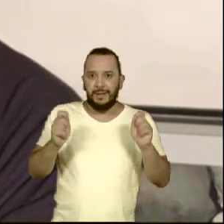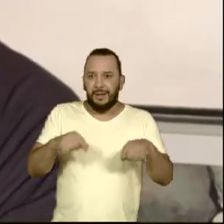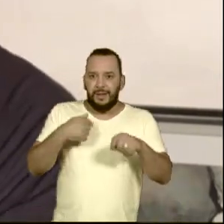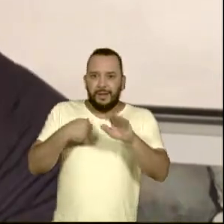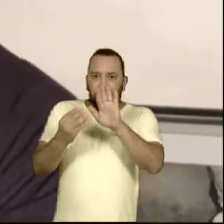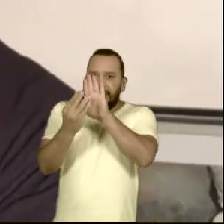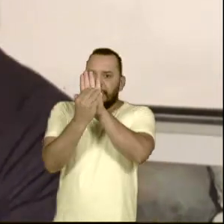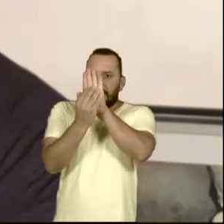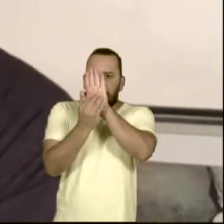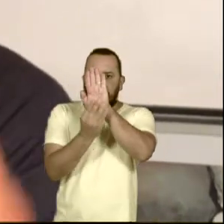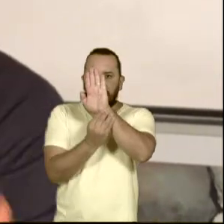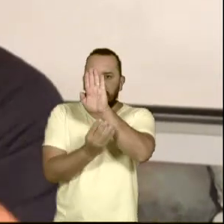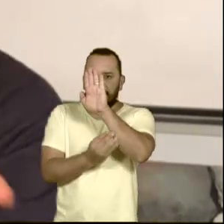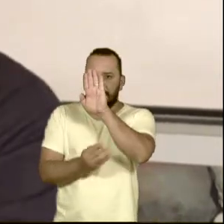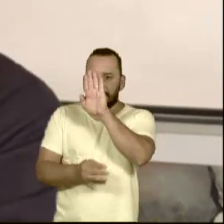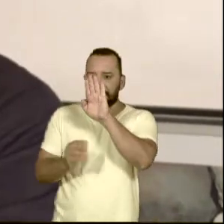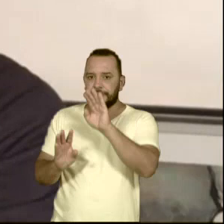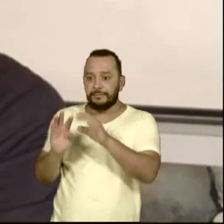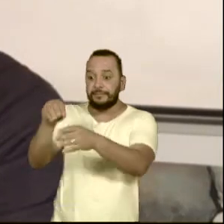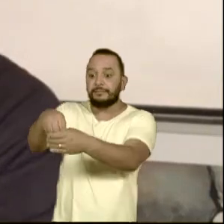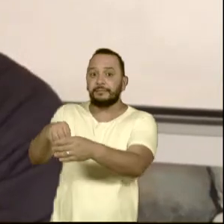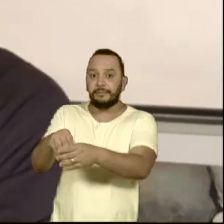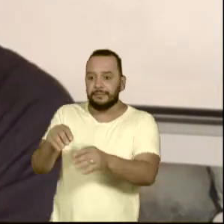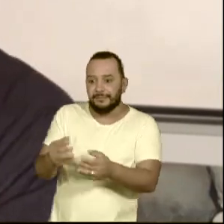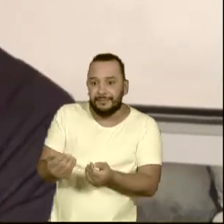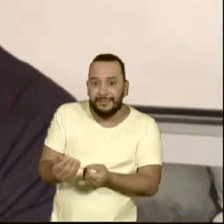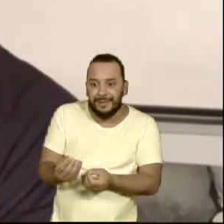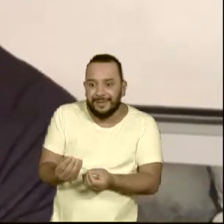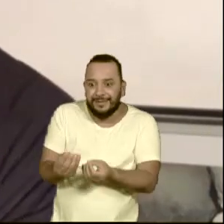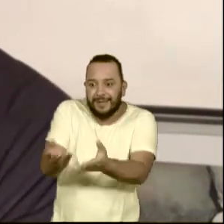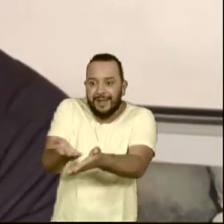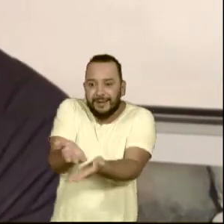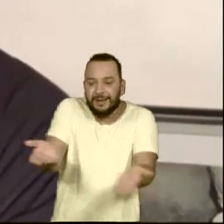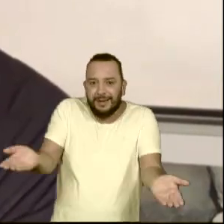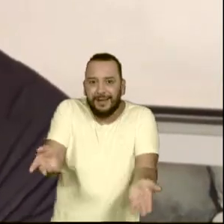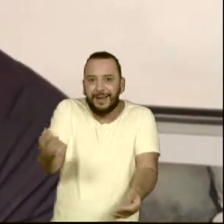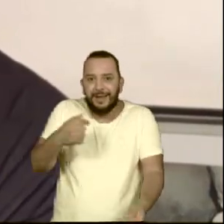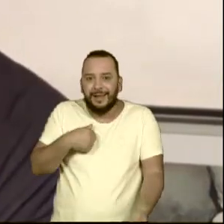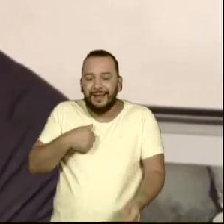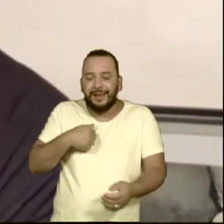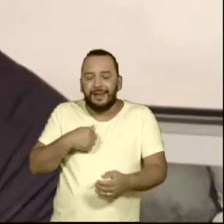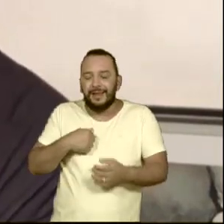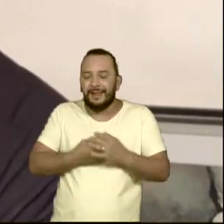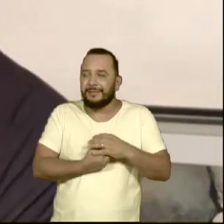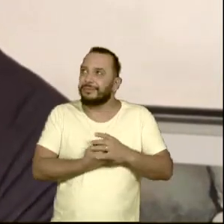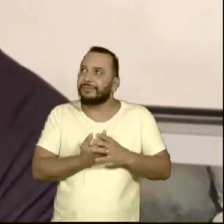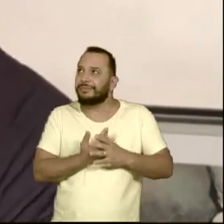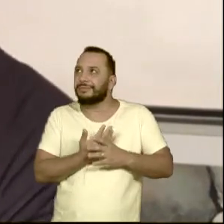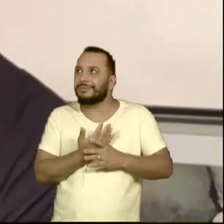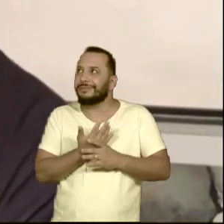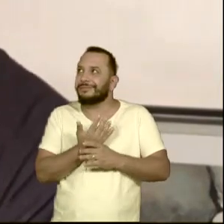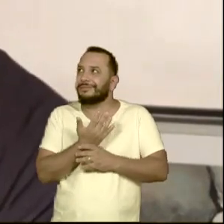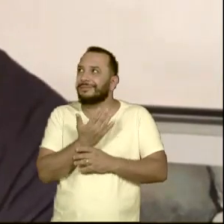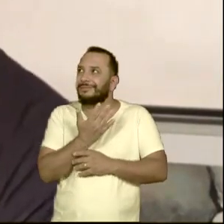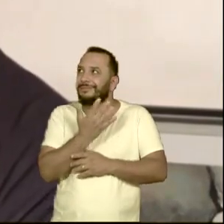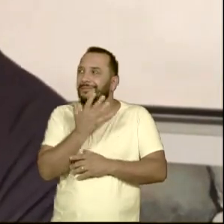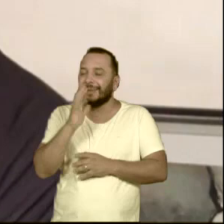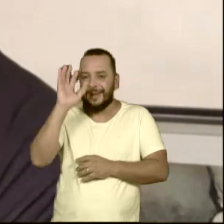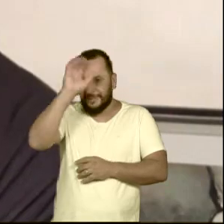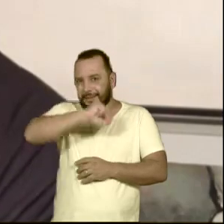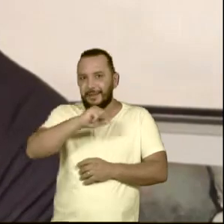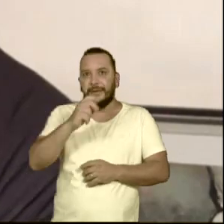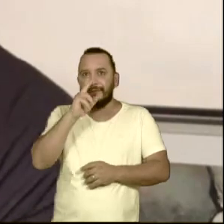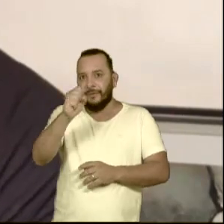que ela pode ou não ser germinada agora, tá? Eu tenho isso muito forte para mim. por causa da minha infância.